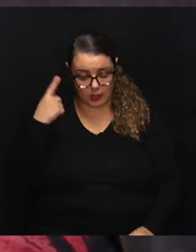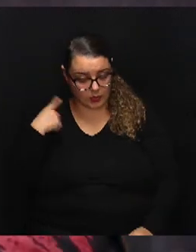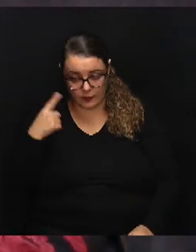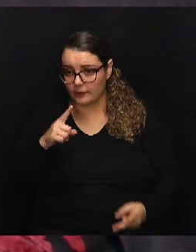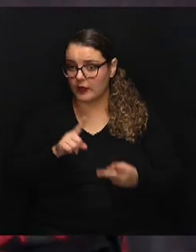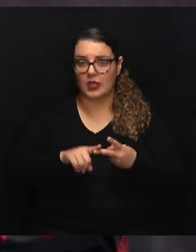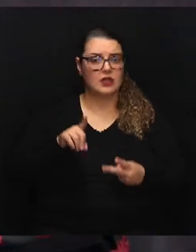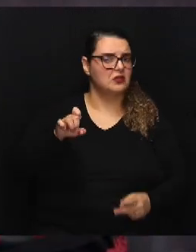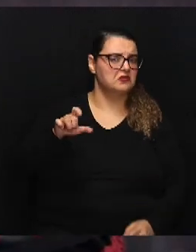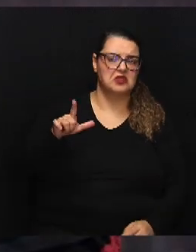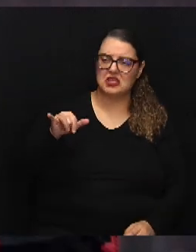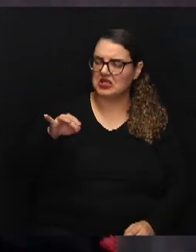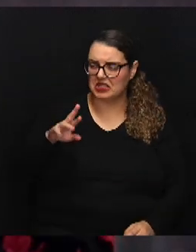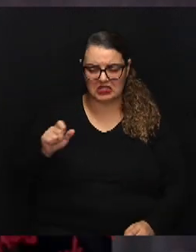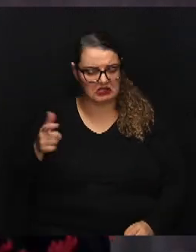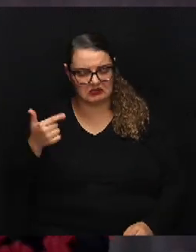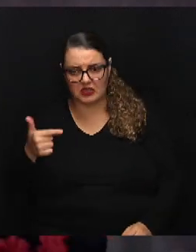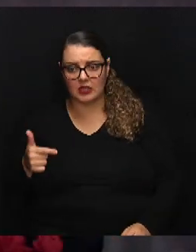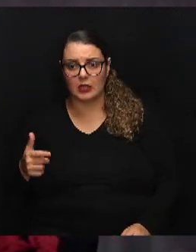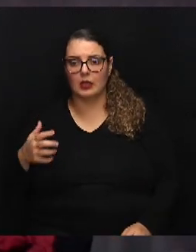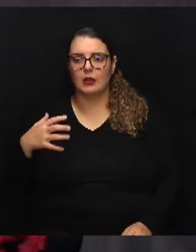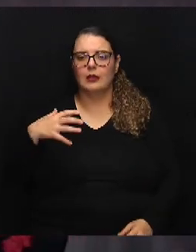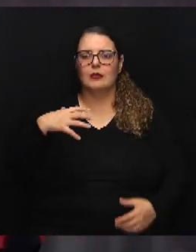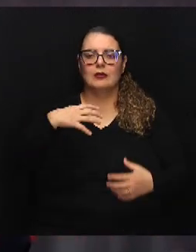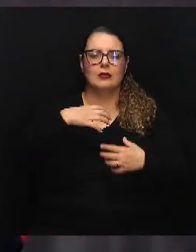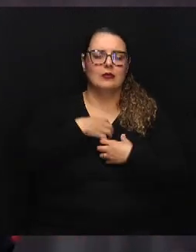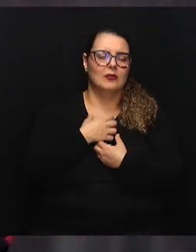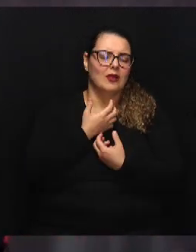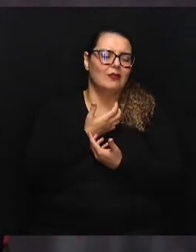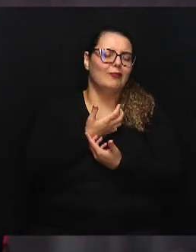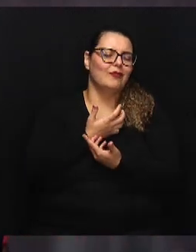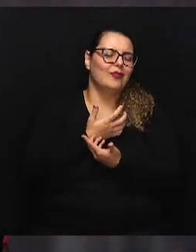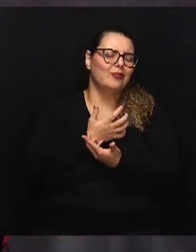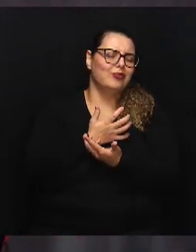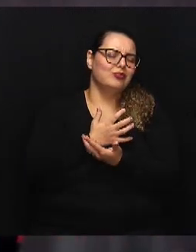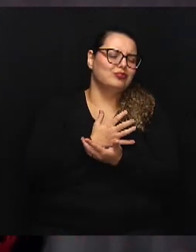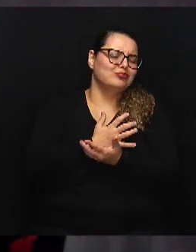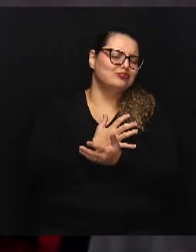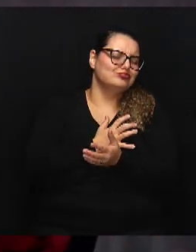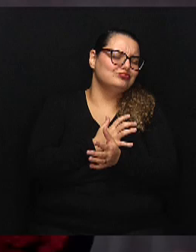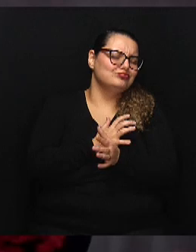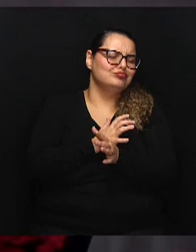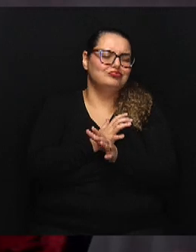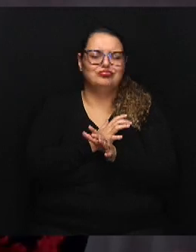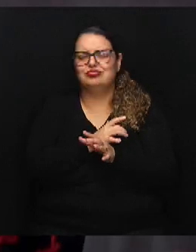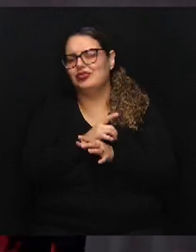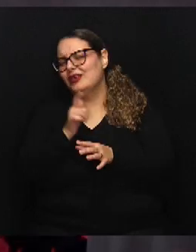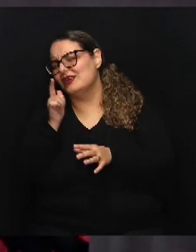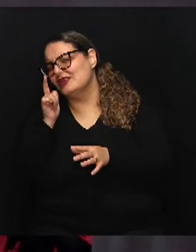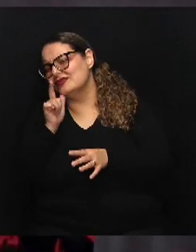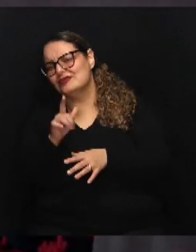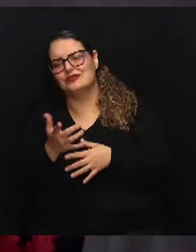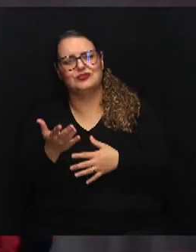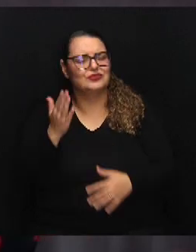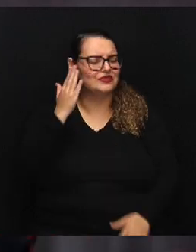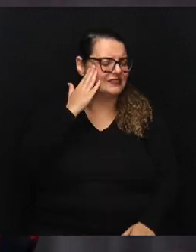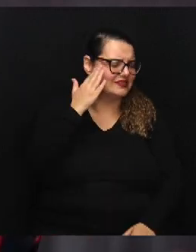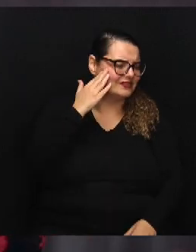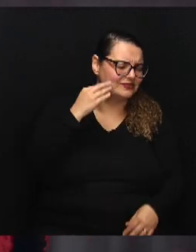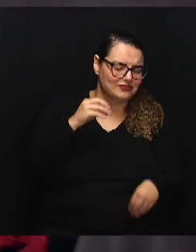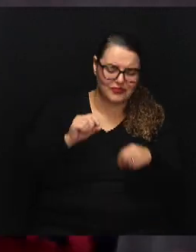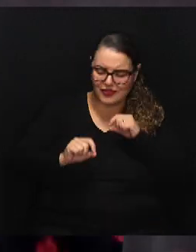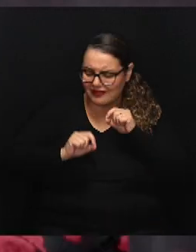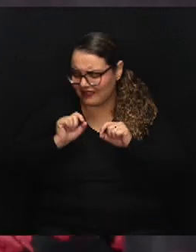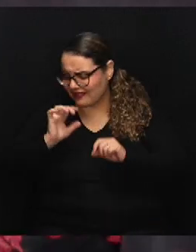delira, mas ele tem um vazio. É um vazio existencial que ele não consegue dar conta de entender o que é esse trem. Então,